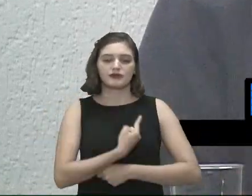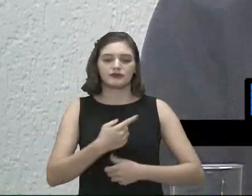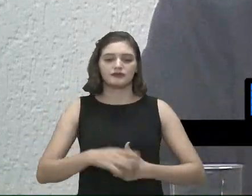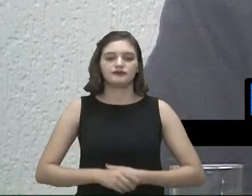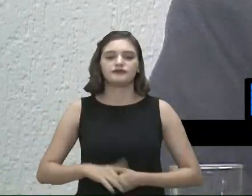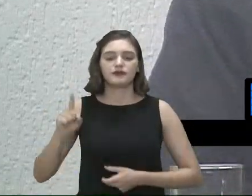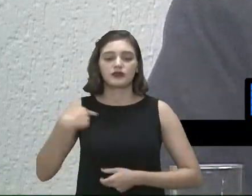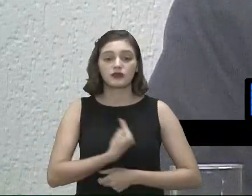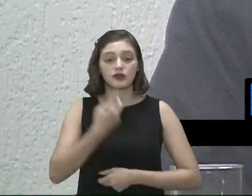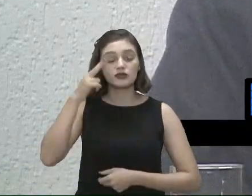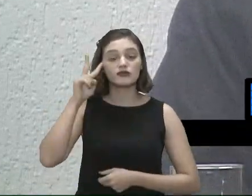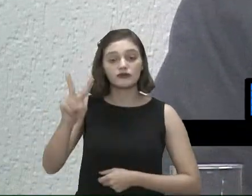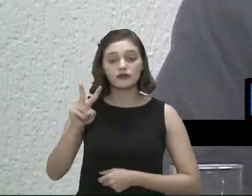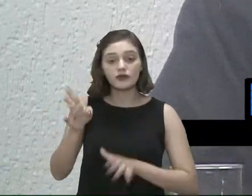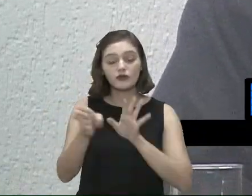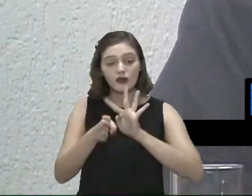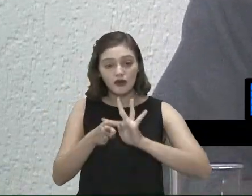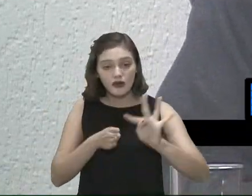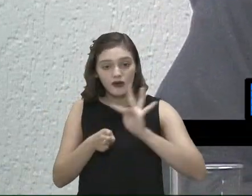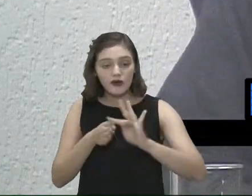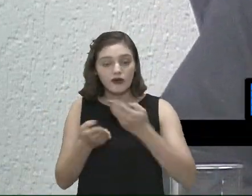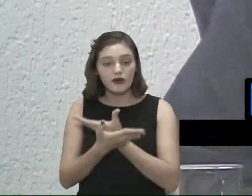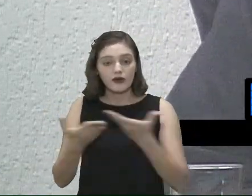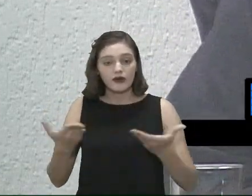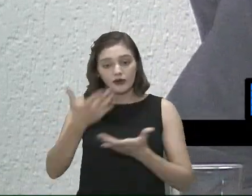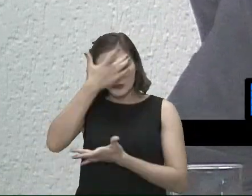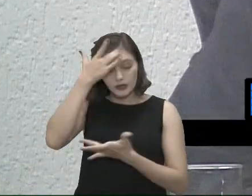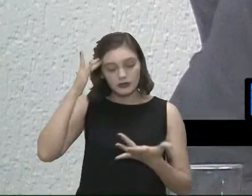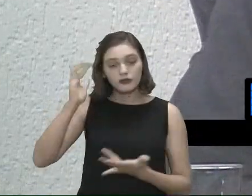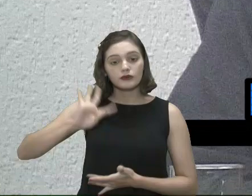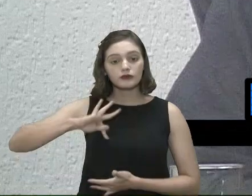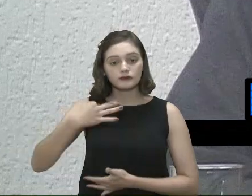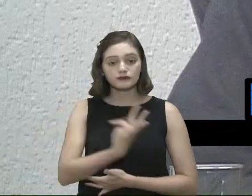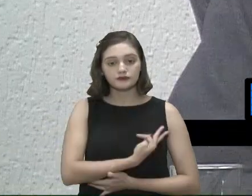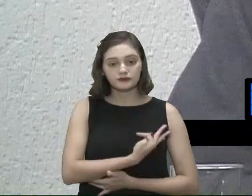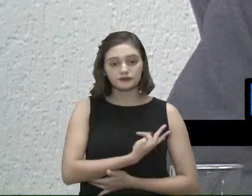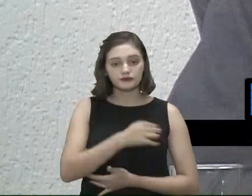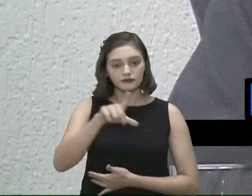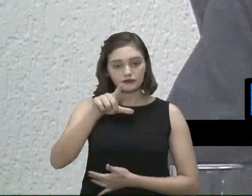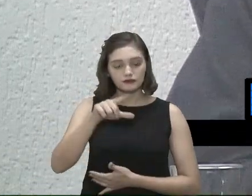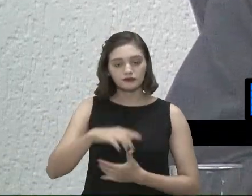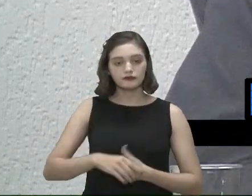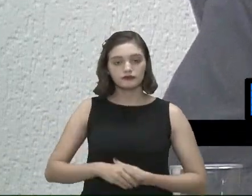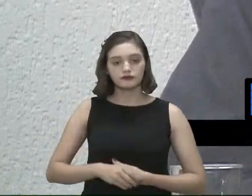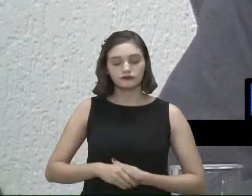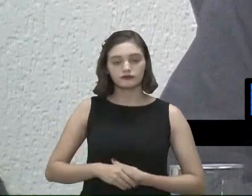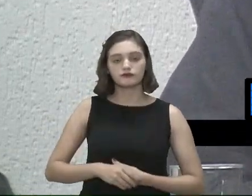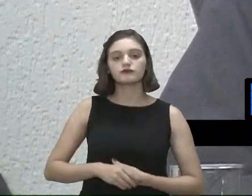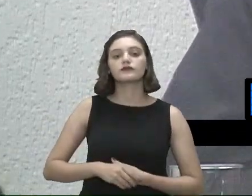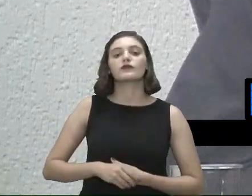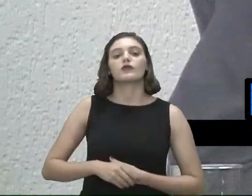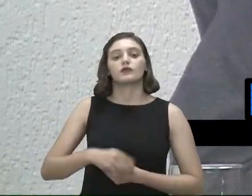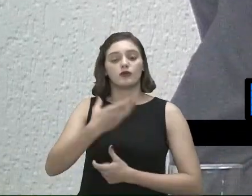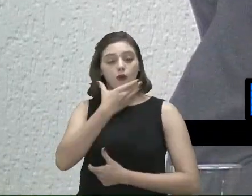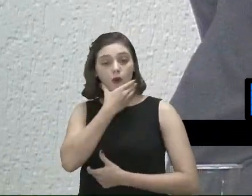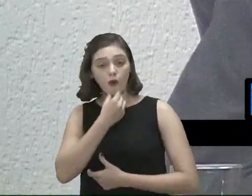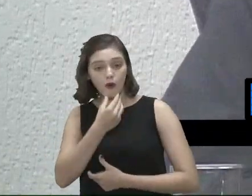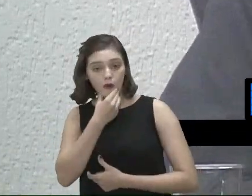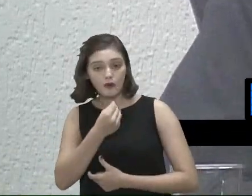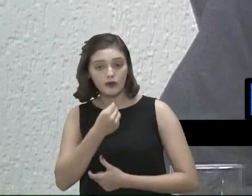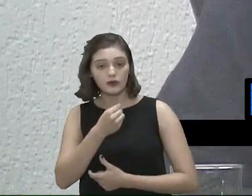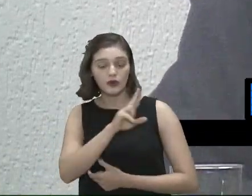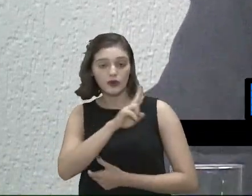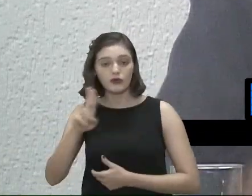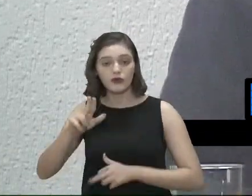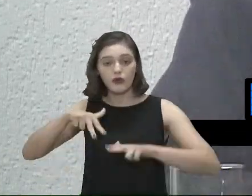a gente viu aqui na assistência social do município pessoas trans identificadas como pessoas masculinas e com